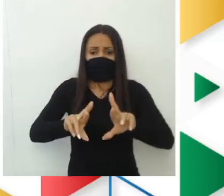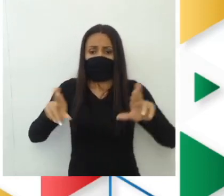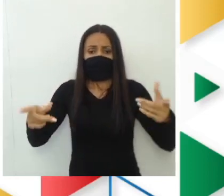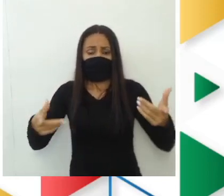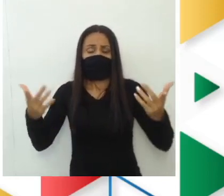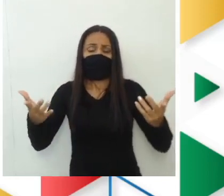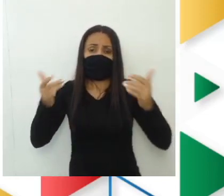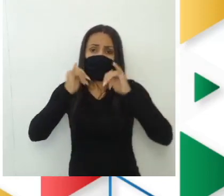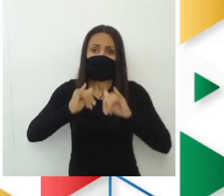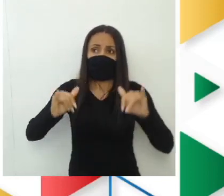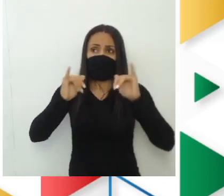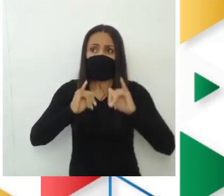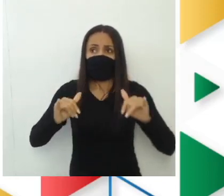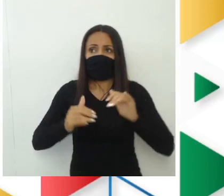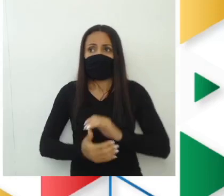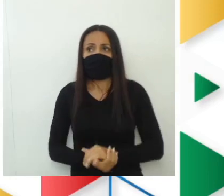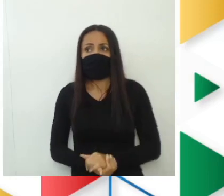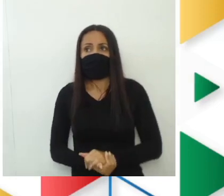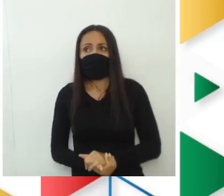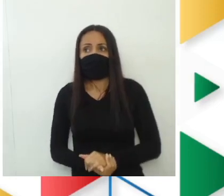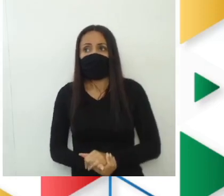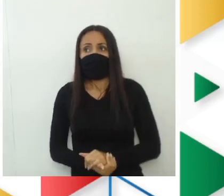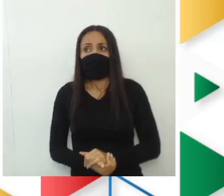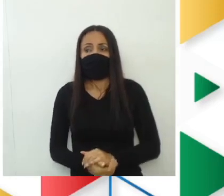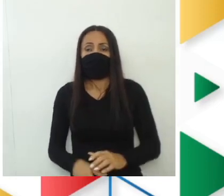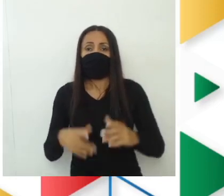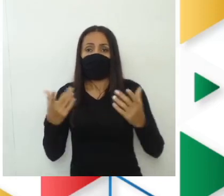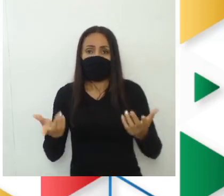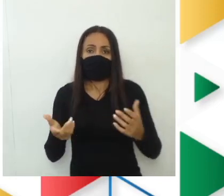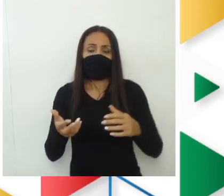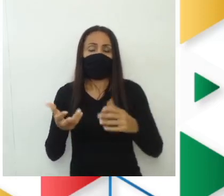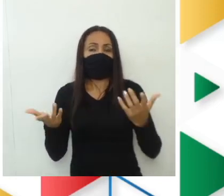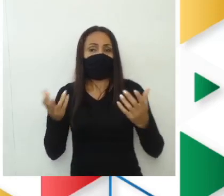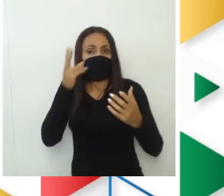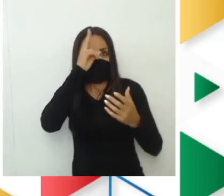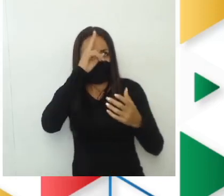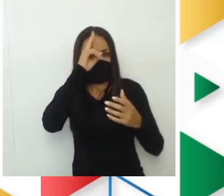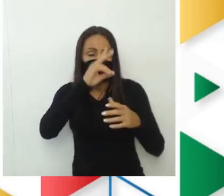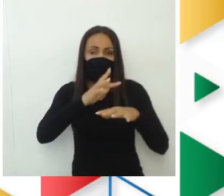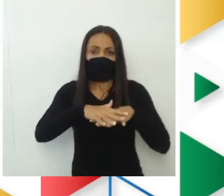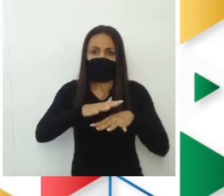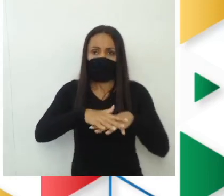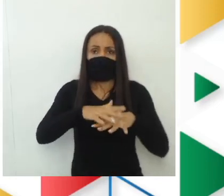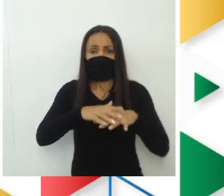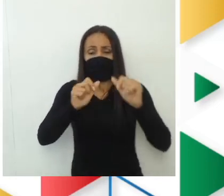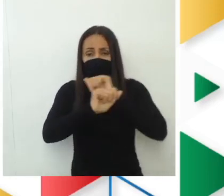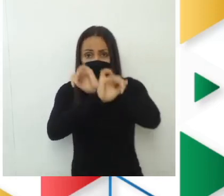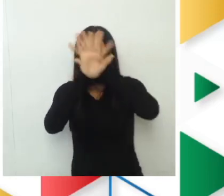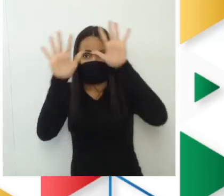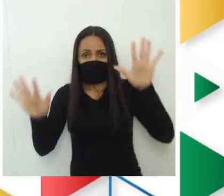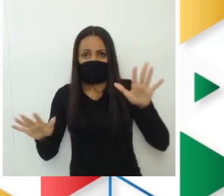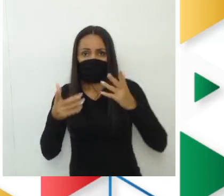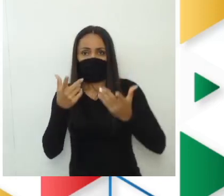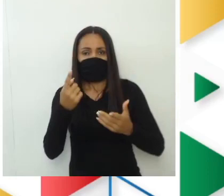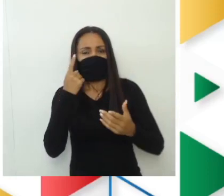informações? Bom, a gente vai entrar aí um pouquinho na história da matemática para poder esclarecer essa questão, tá? Se liga aí que é bem interessante. 1 milhão